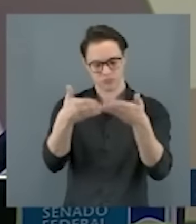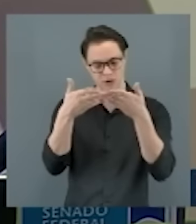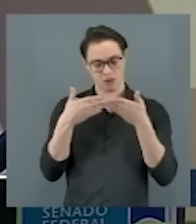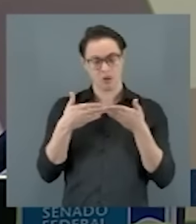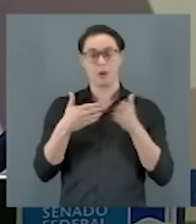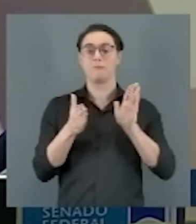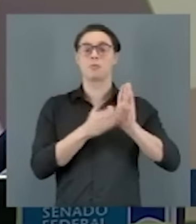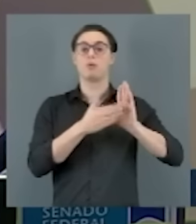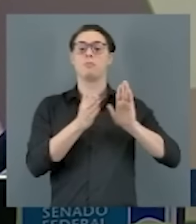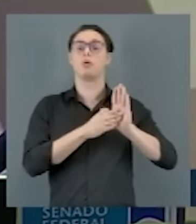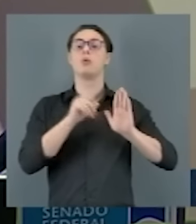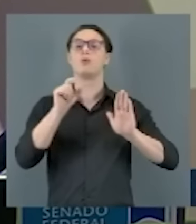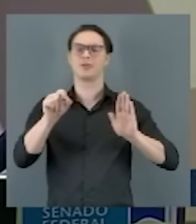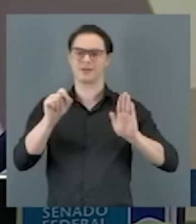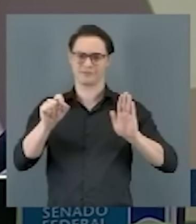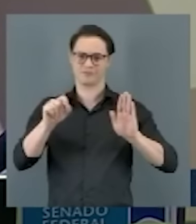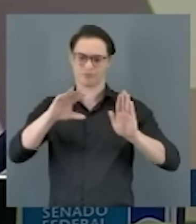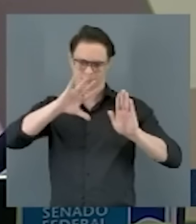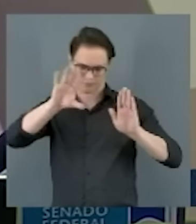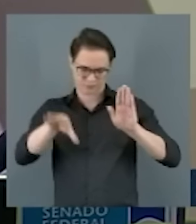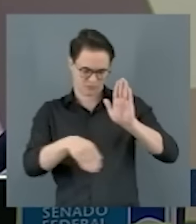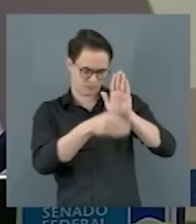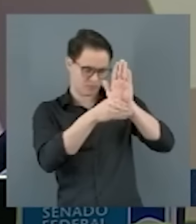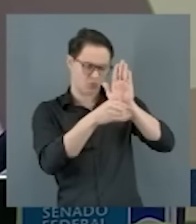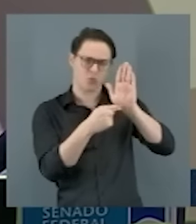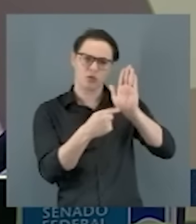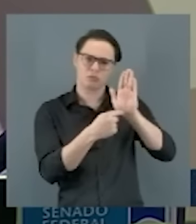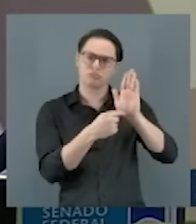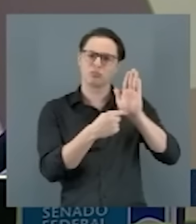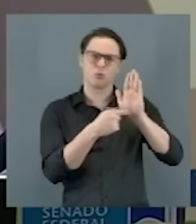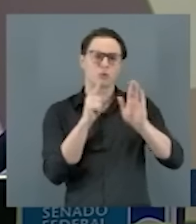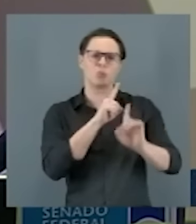emenda justamente para